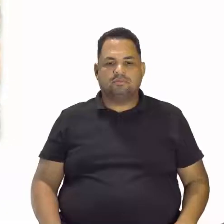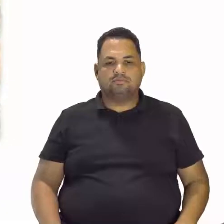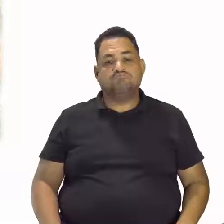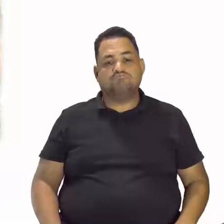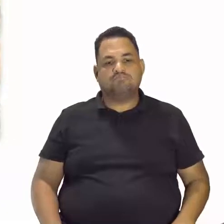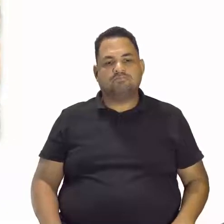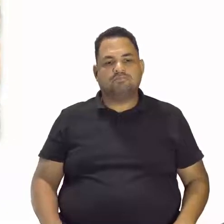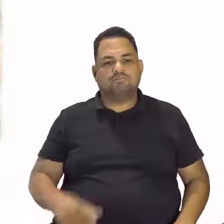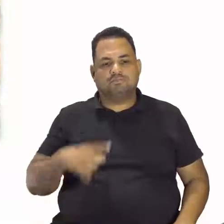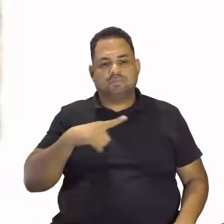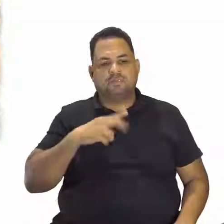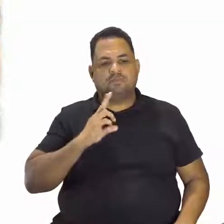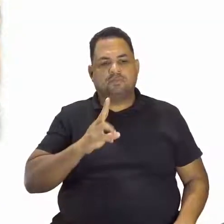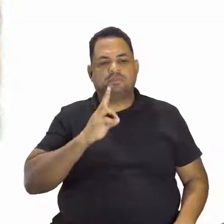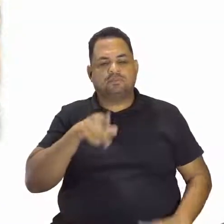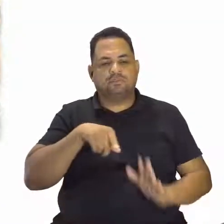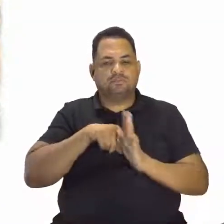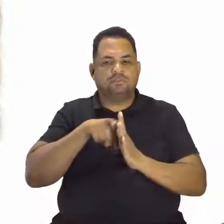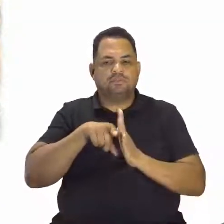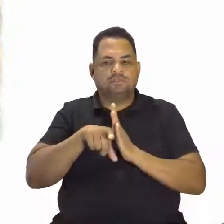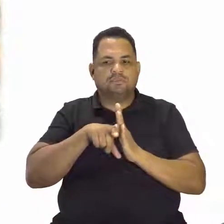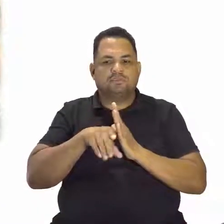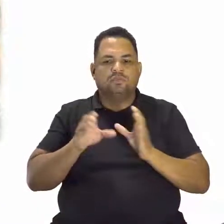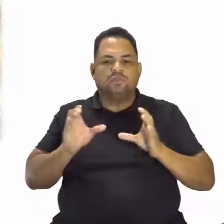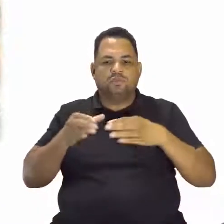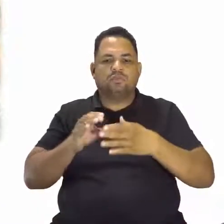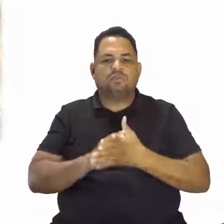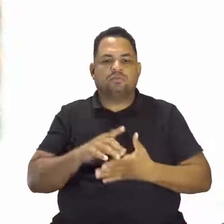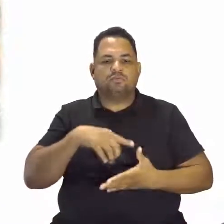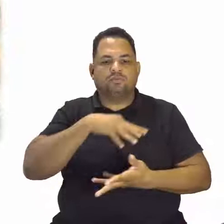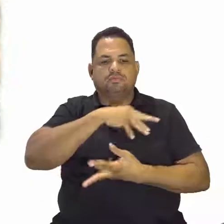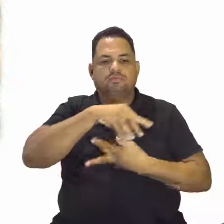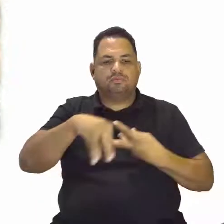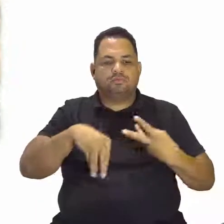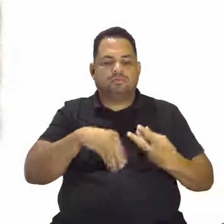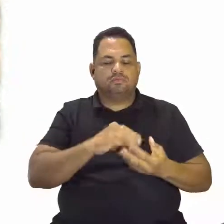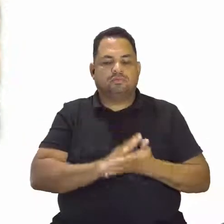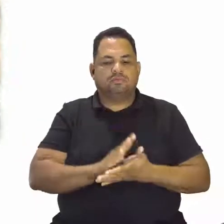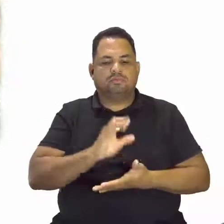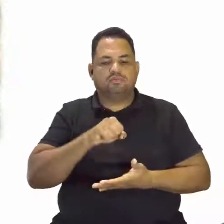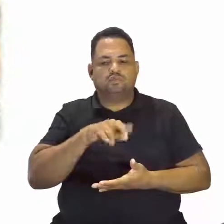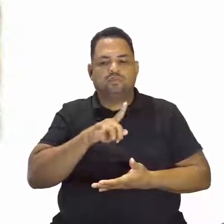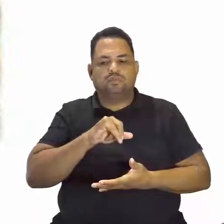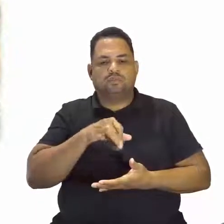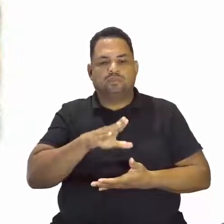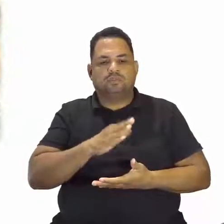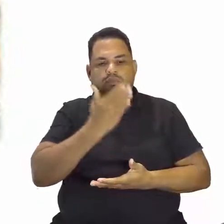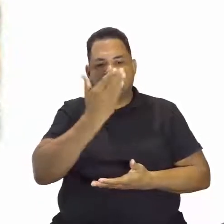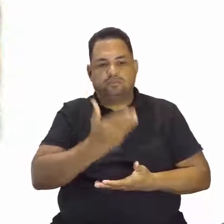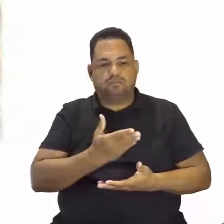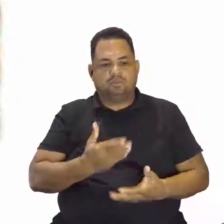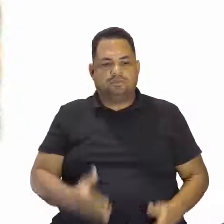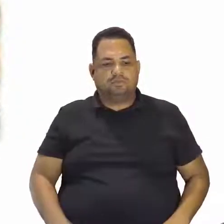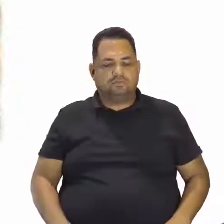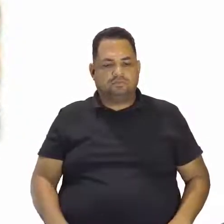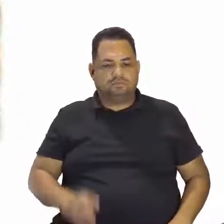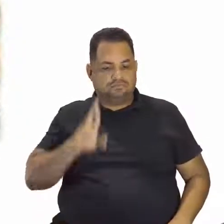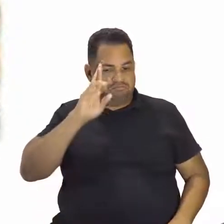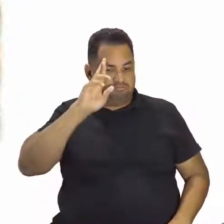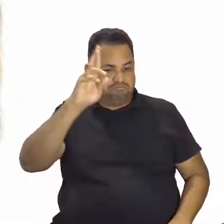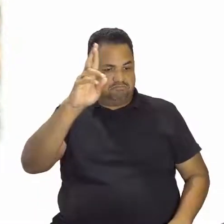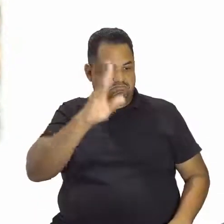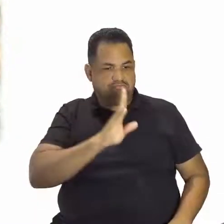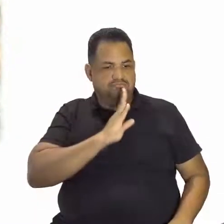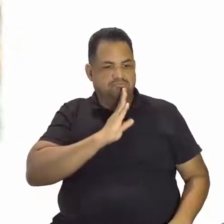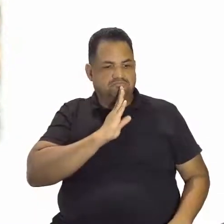em processo de estudo. Aqui é o Almi Suruí, né? É uma liderança indígena muito conhecida. Eu